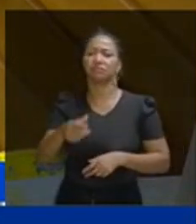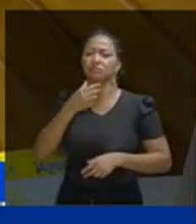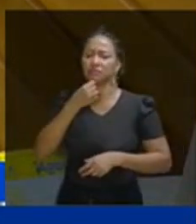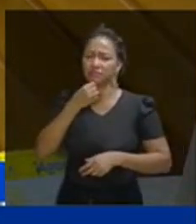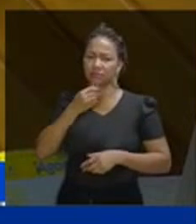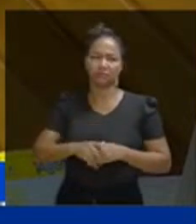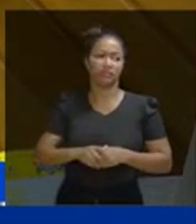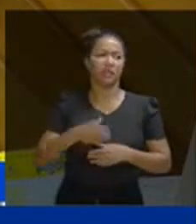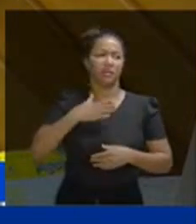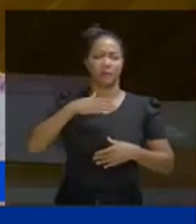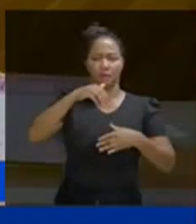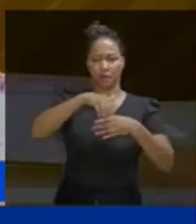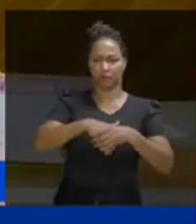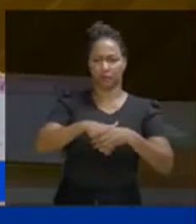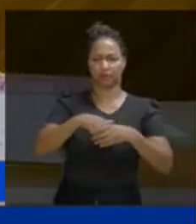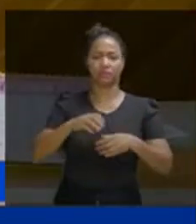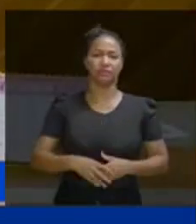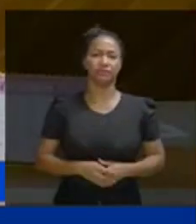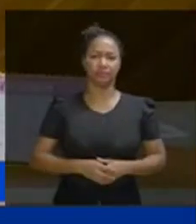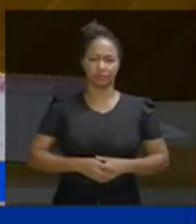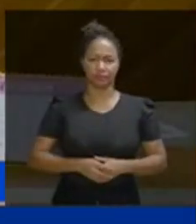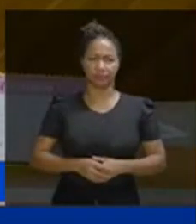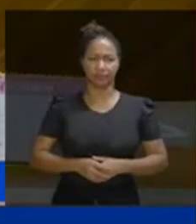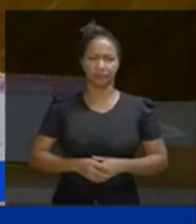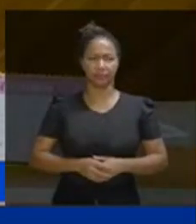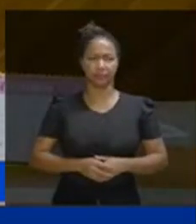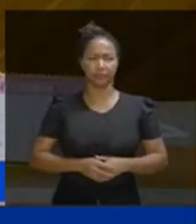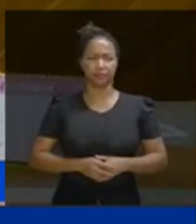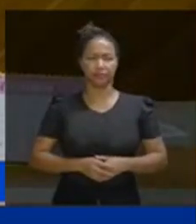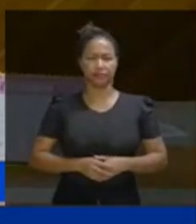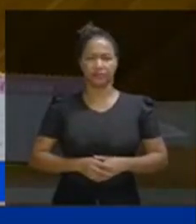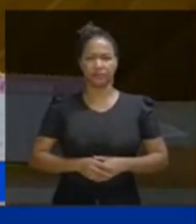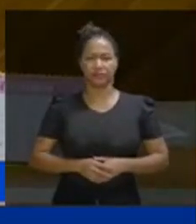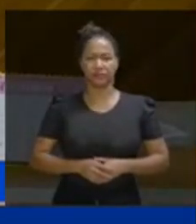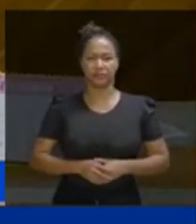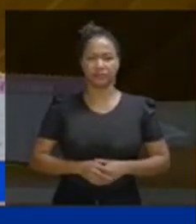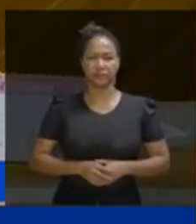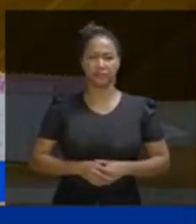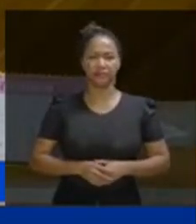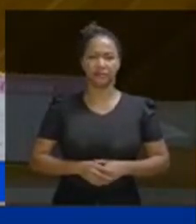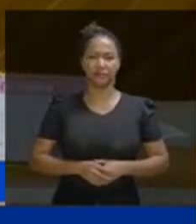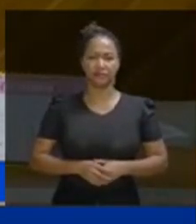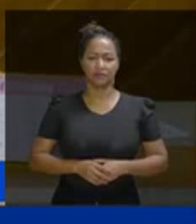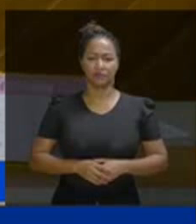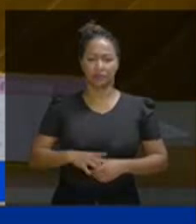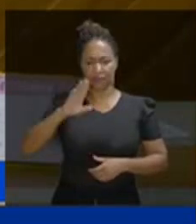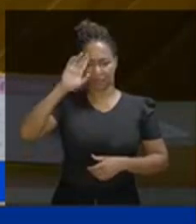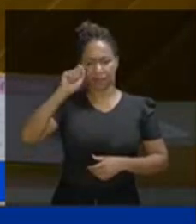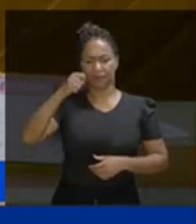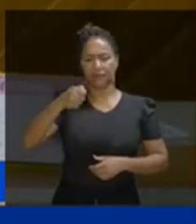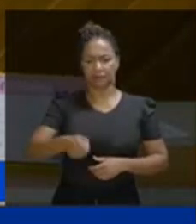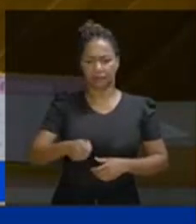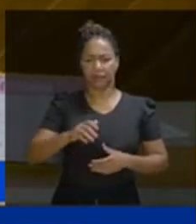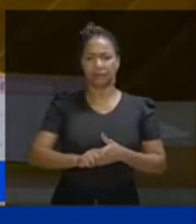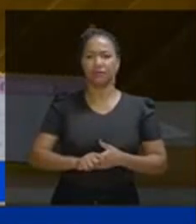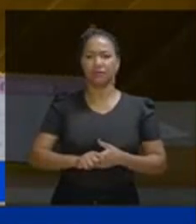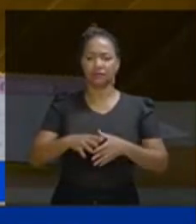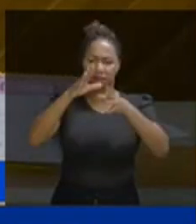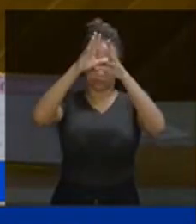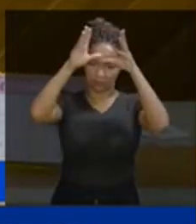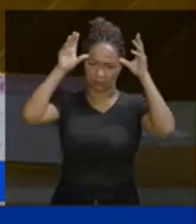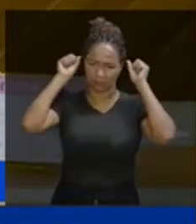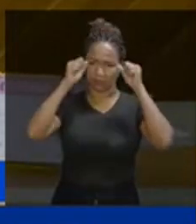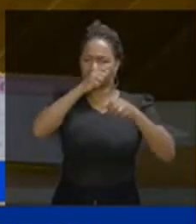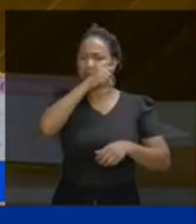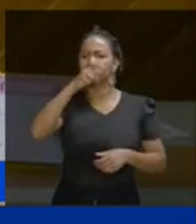Oliveira Alves. É como voto. Foco no desembargador Carmo Antônio. Decisão. O Tribunal Regional Eleitoral